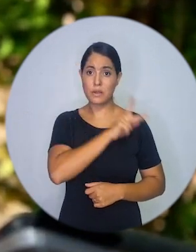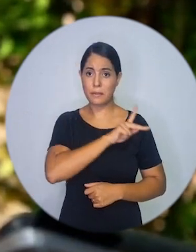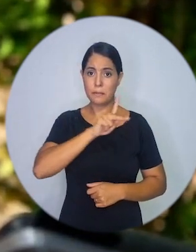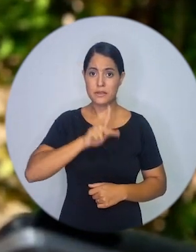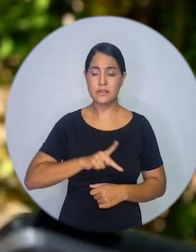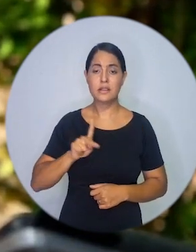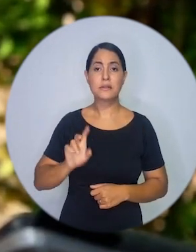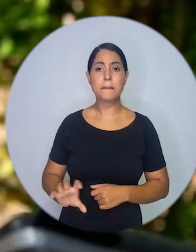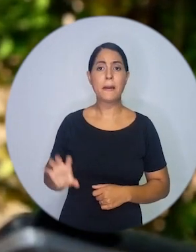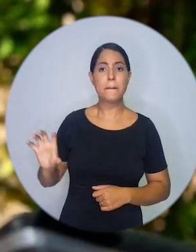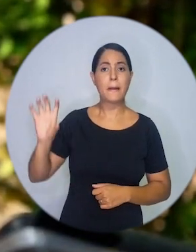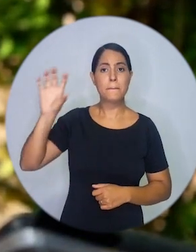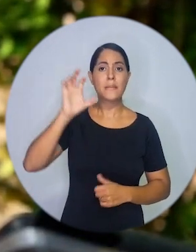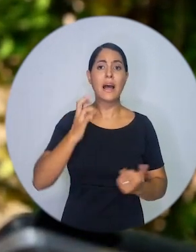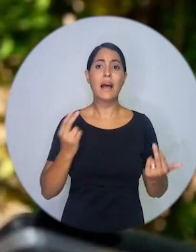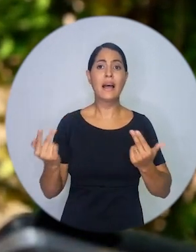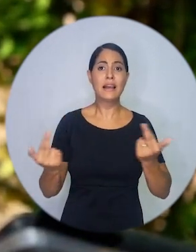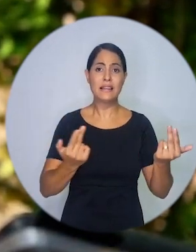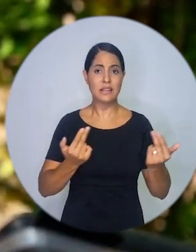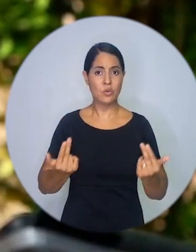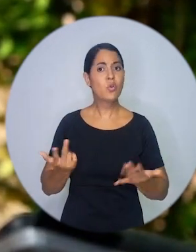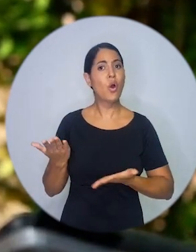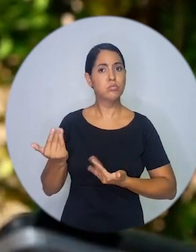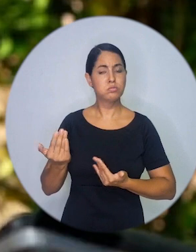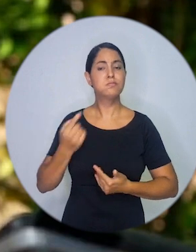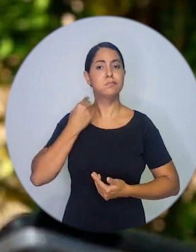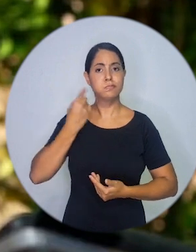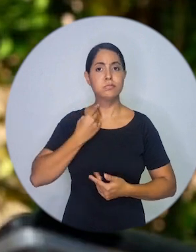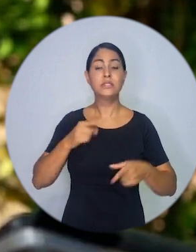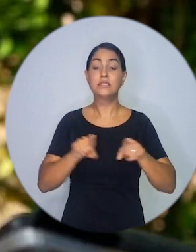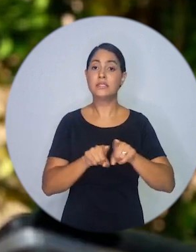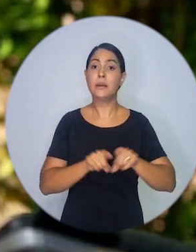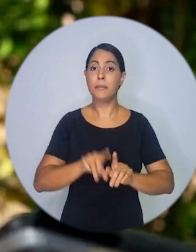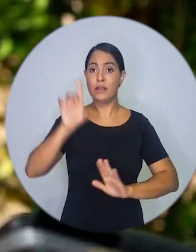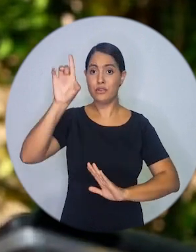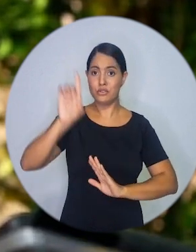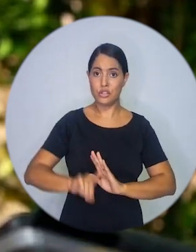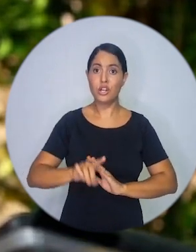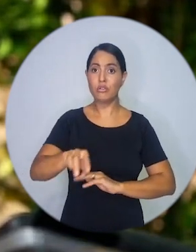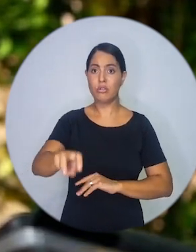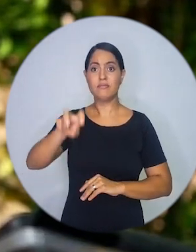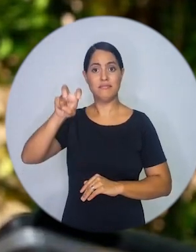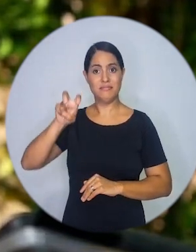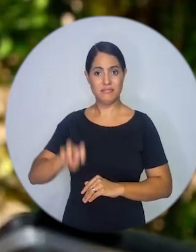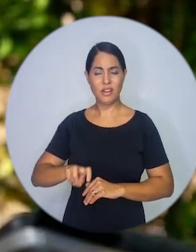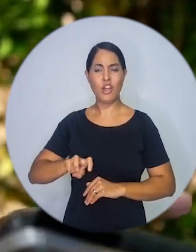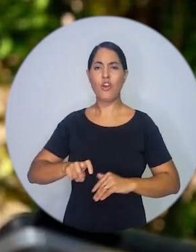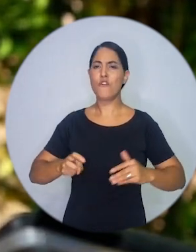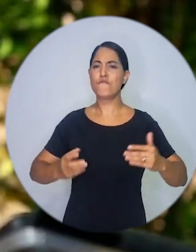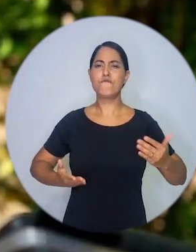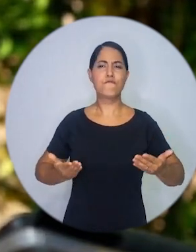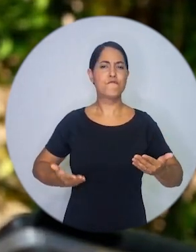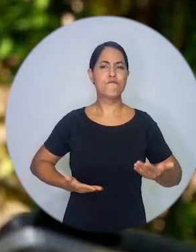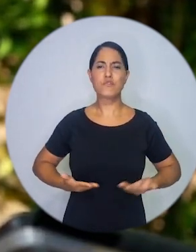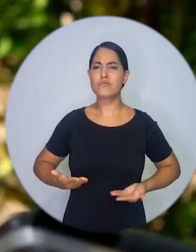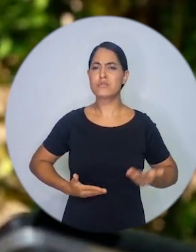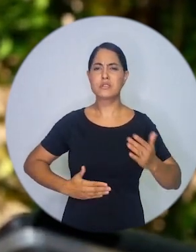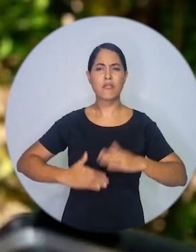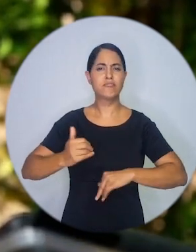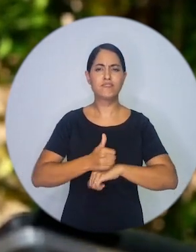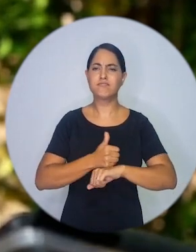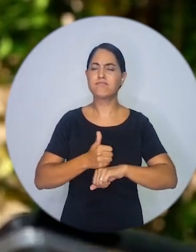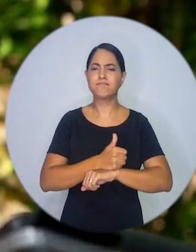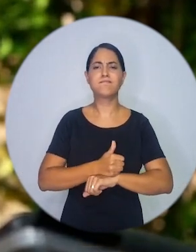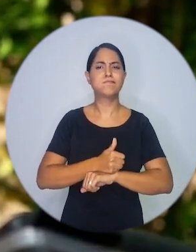fundaram a Jovem Advocacia do seu estado, além de diversos diretores que hoje ocupam cargos por todo o